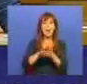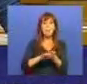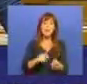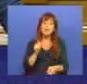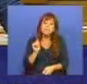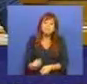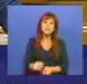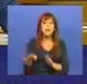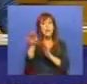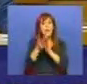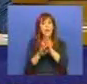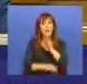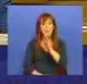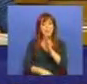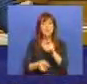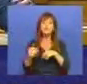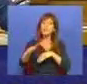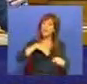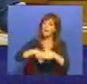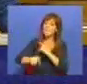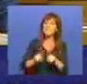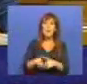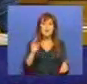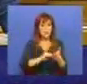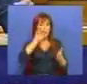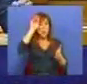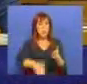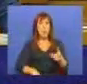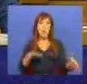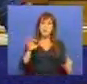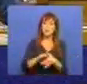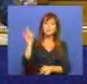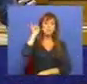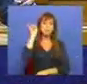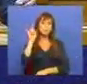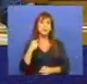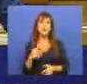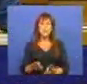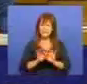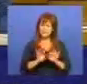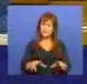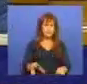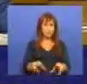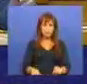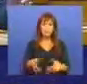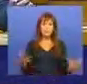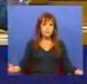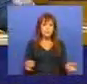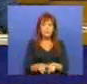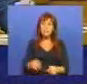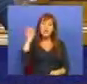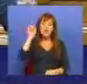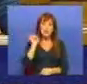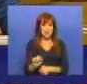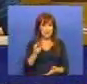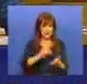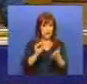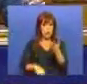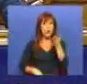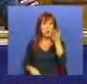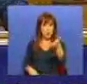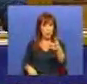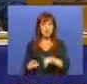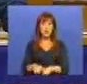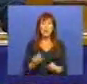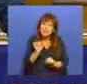determinado programa, estabelece-se um contrato com um valor inigualável. O valor desse contrato é